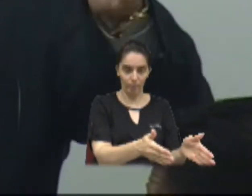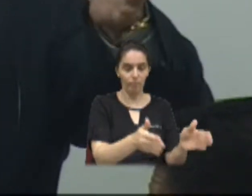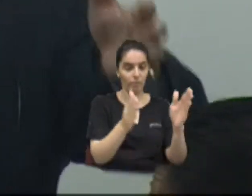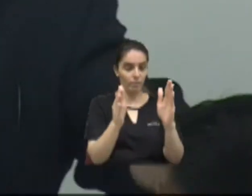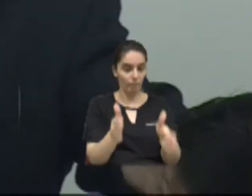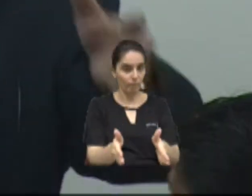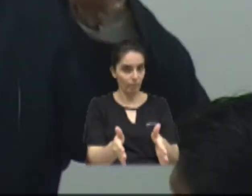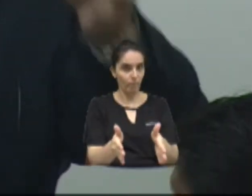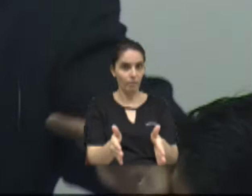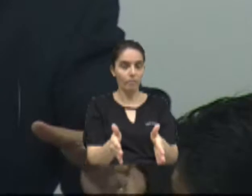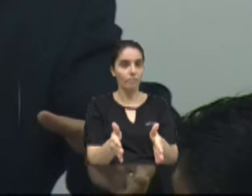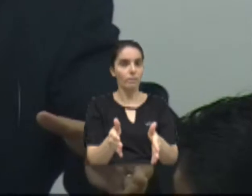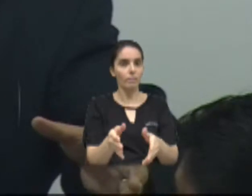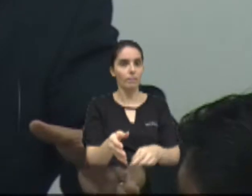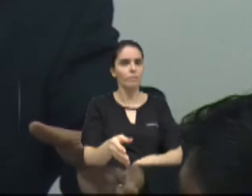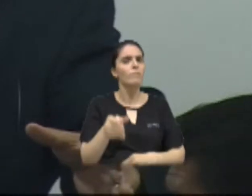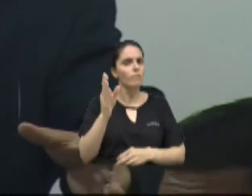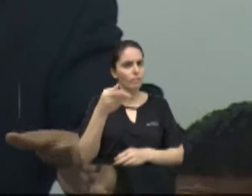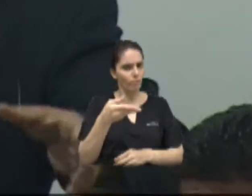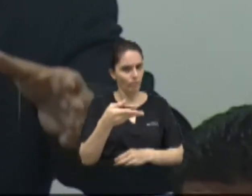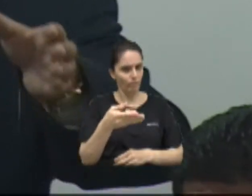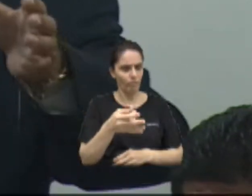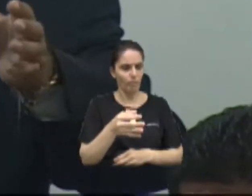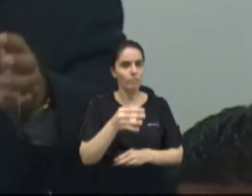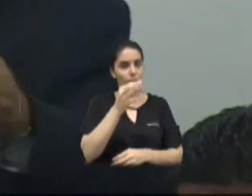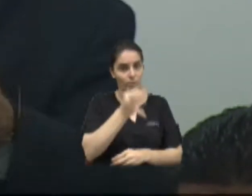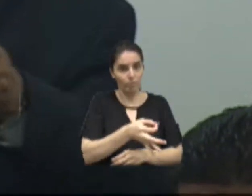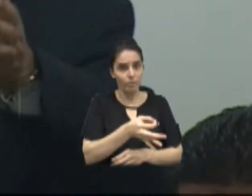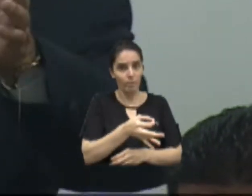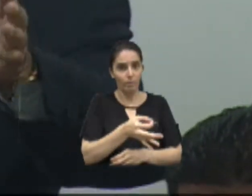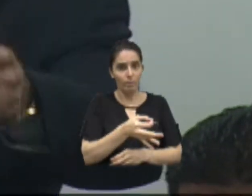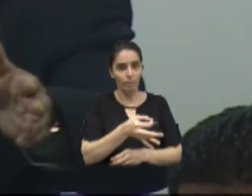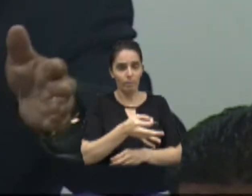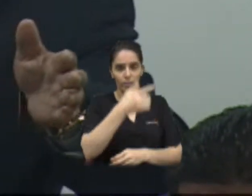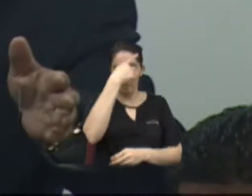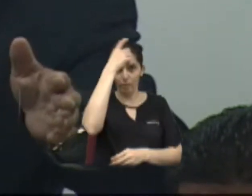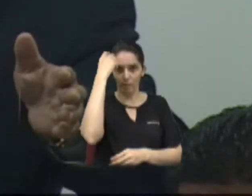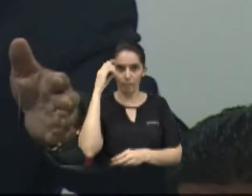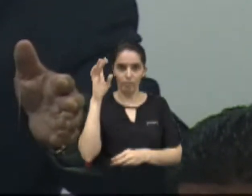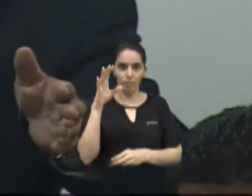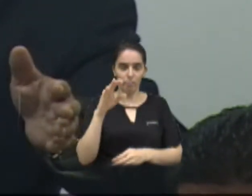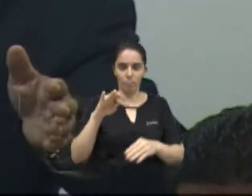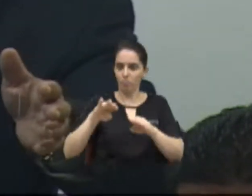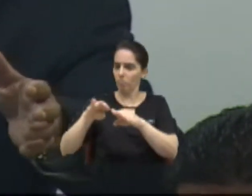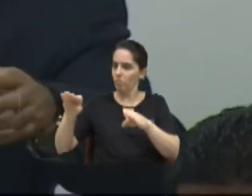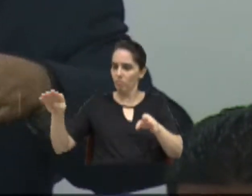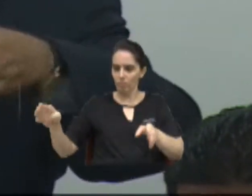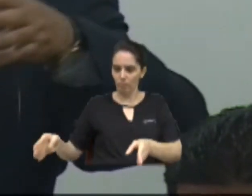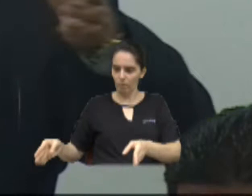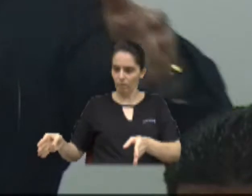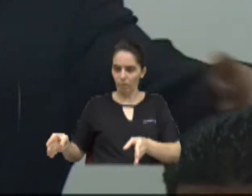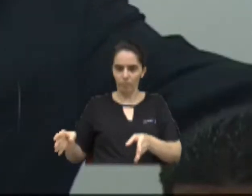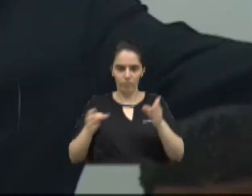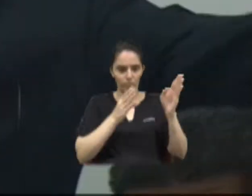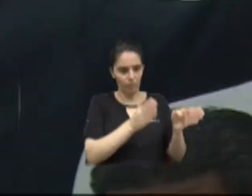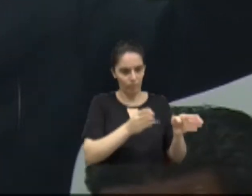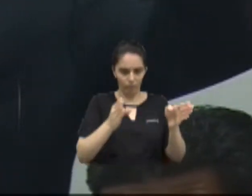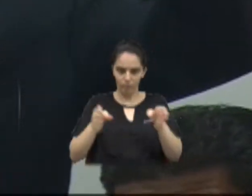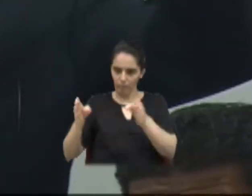locais já discriminados. Tenho certeza, ou coloca uma caçamba do lado da outra, ou